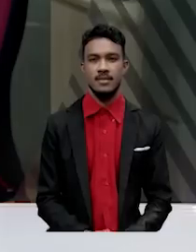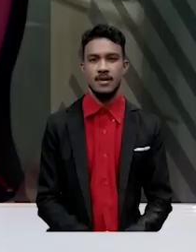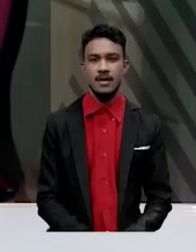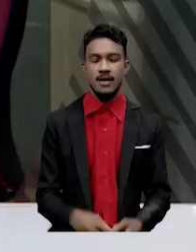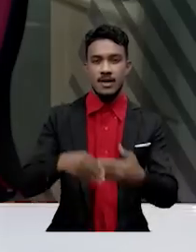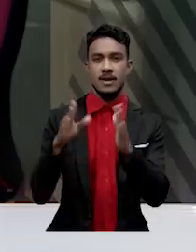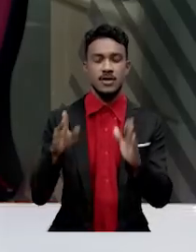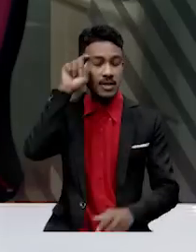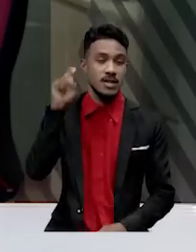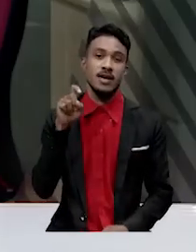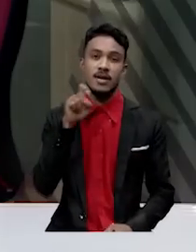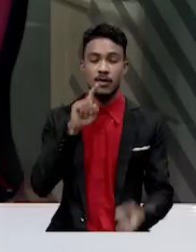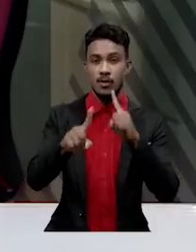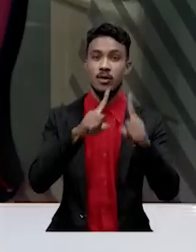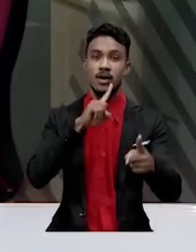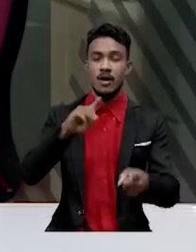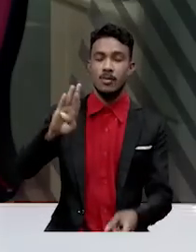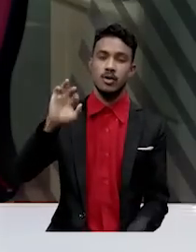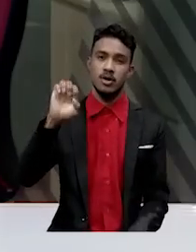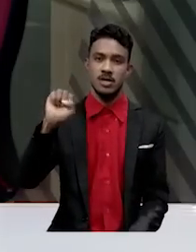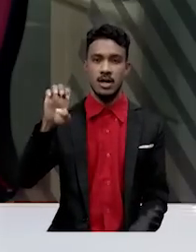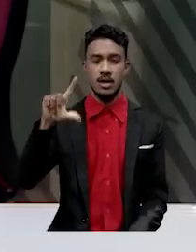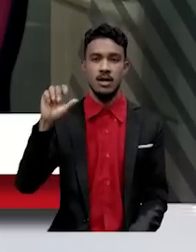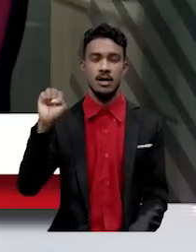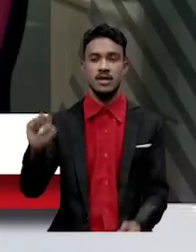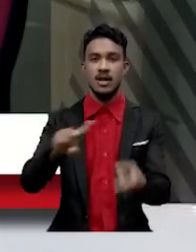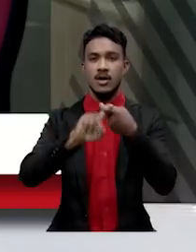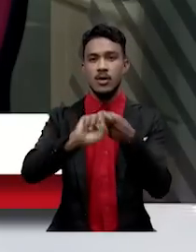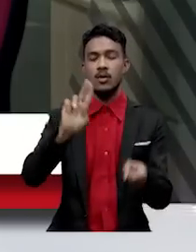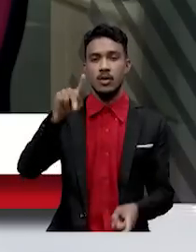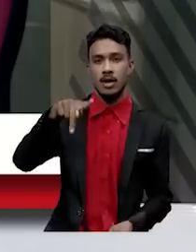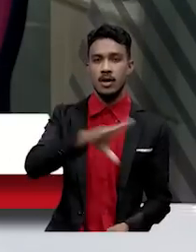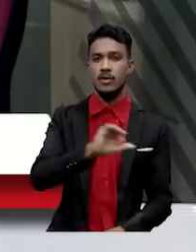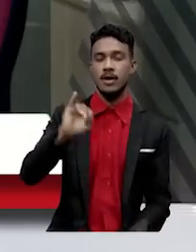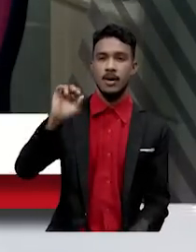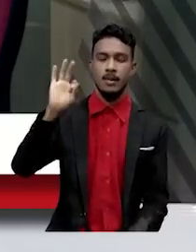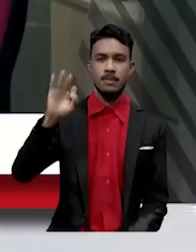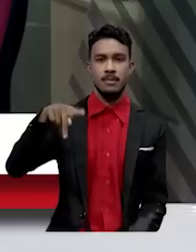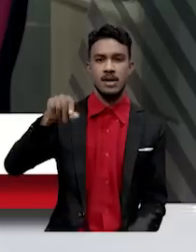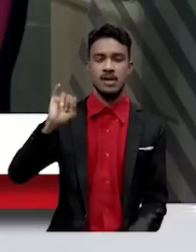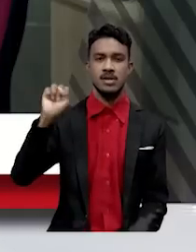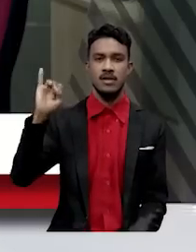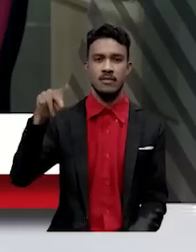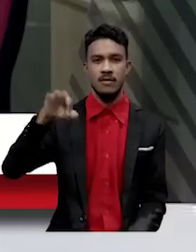Líder nacional que era Alexandre Guzmão, qual é a Bruxelas com a relação União Europeia ou Indo-Pacífico?